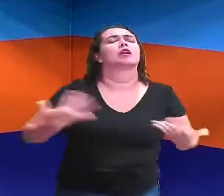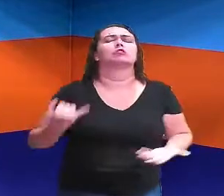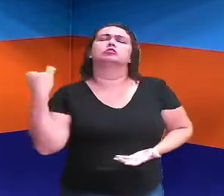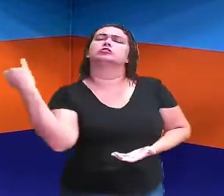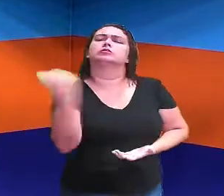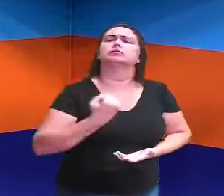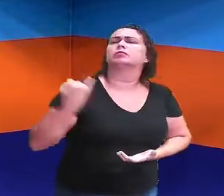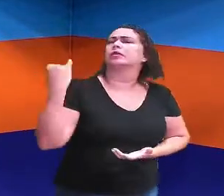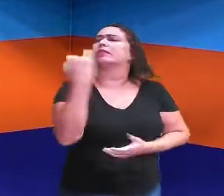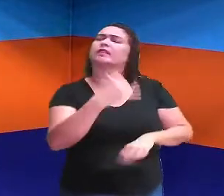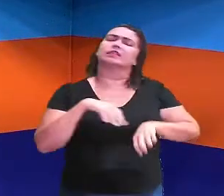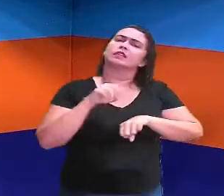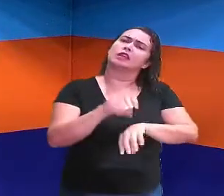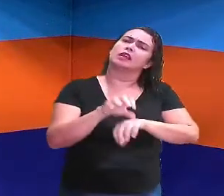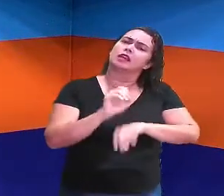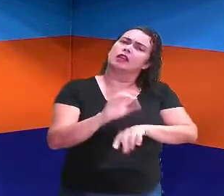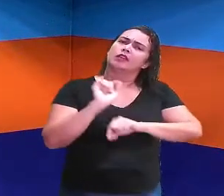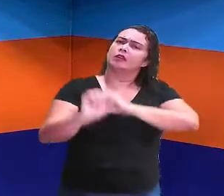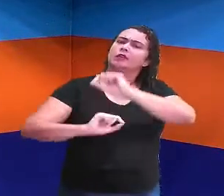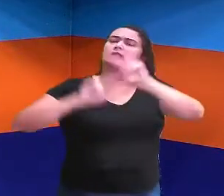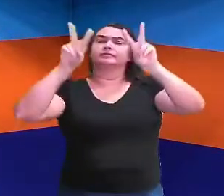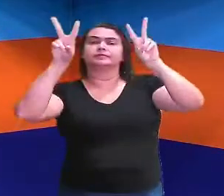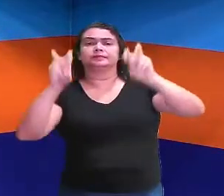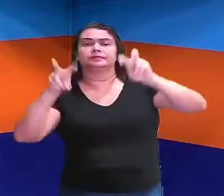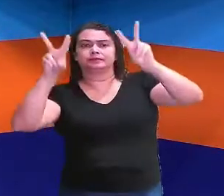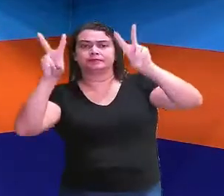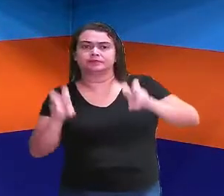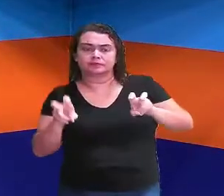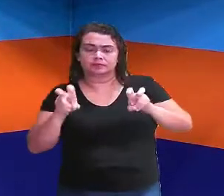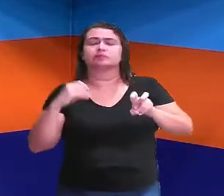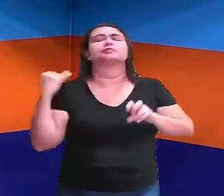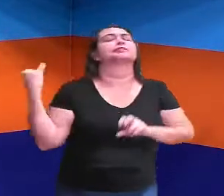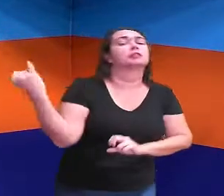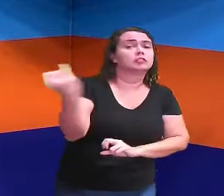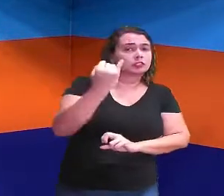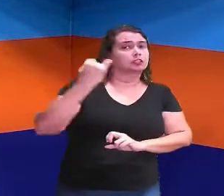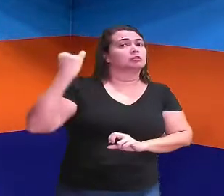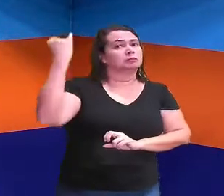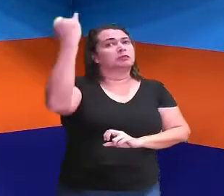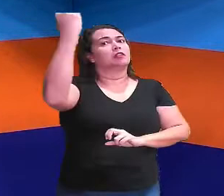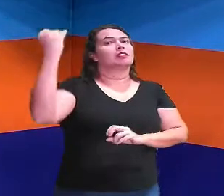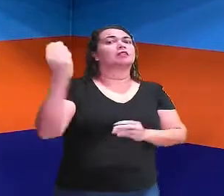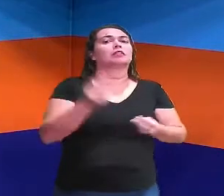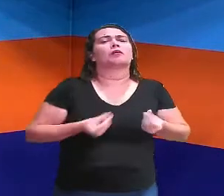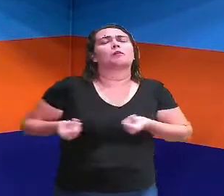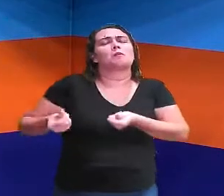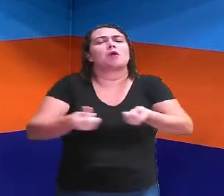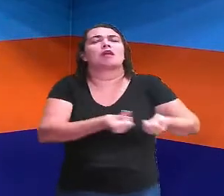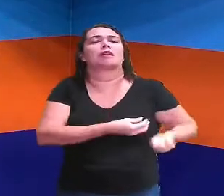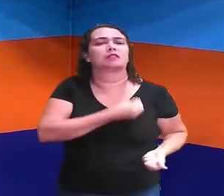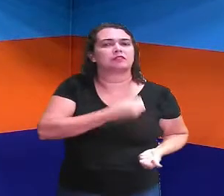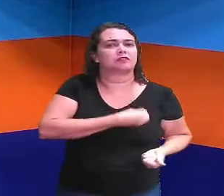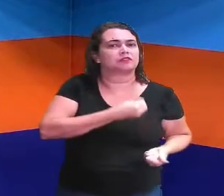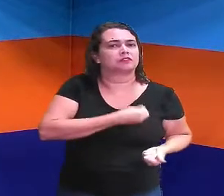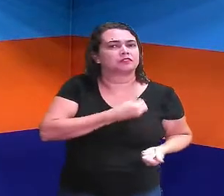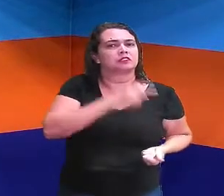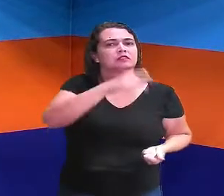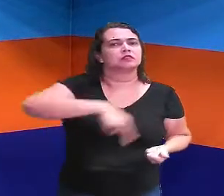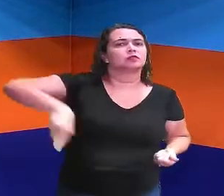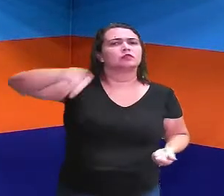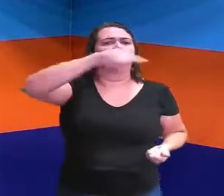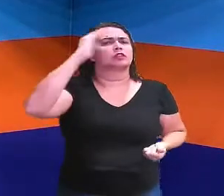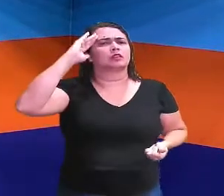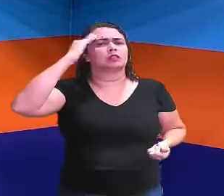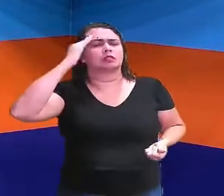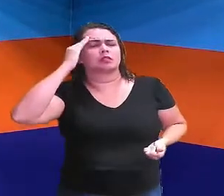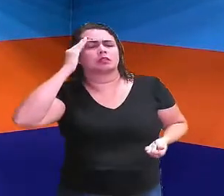nossa aula de hoje é uma aula que tem uma temática que é de uma relevância singular para a qualidade de vida nossa. E aí, vocês vão entender o que eu estou